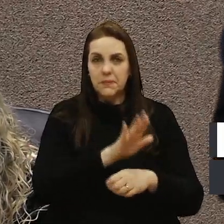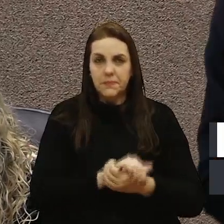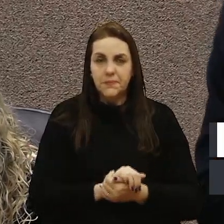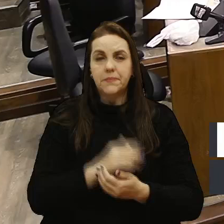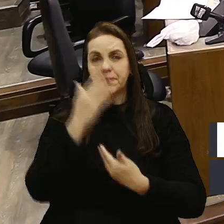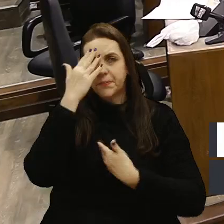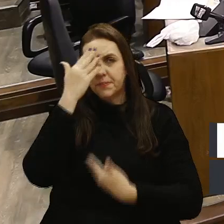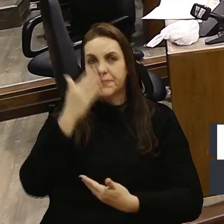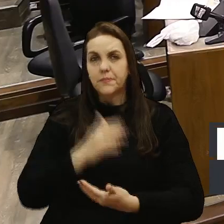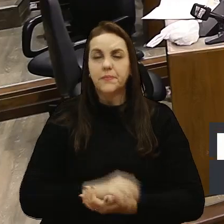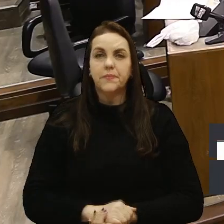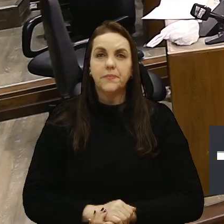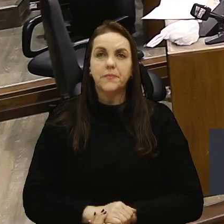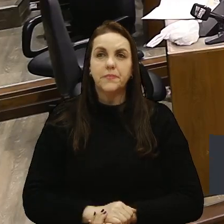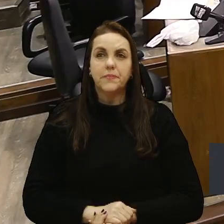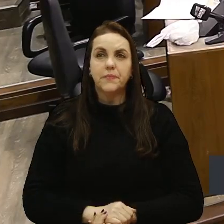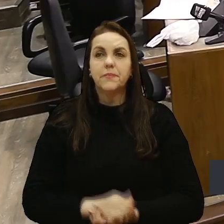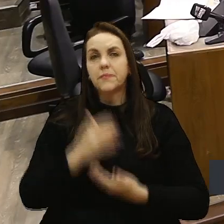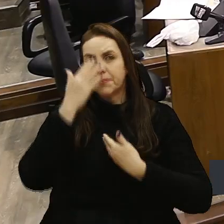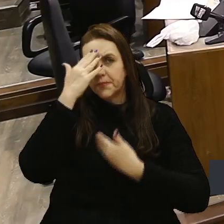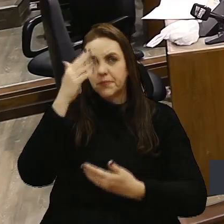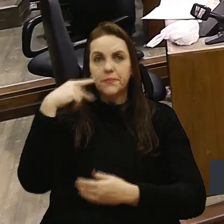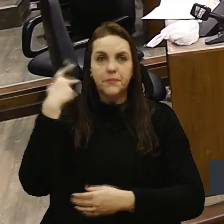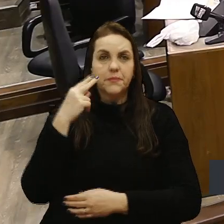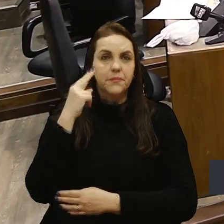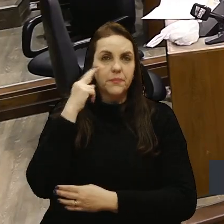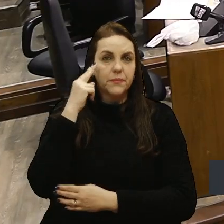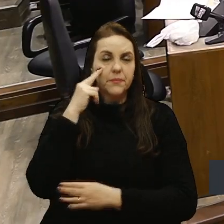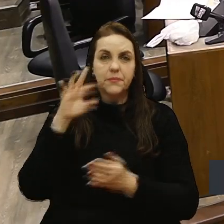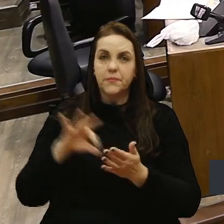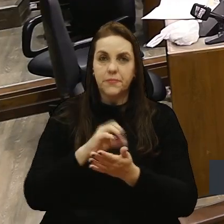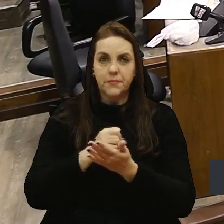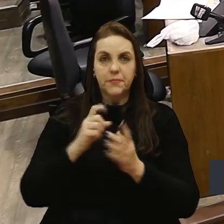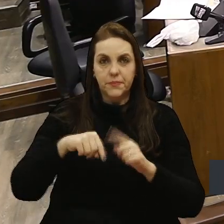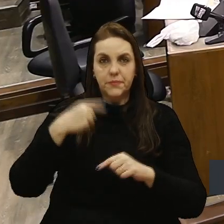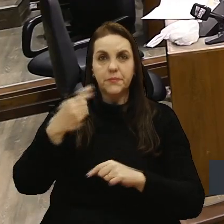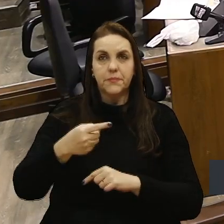Obrigado, vereador Sandro Fantinel. O próximo vereador inscrito é o vereador Adonei Machado.